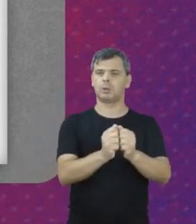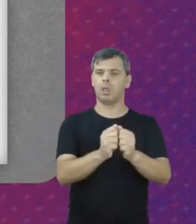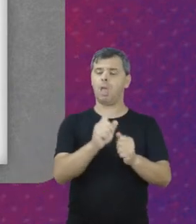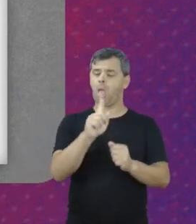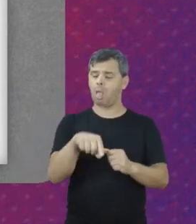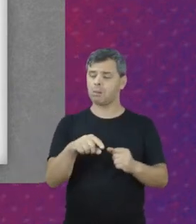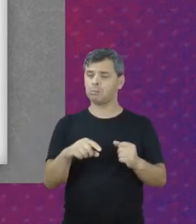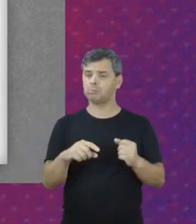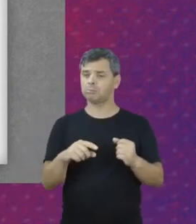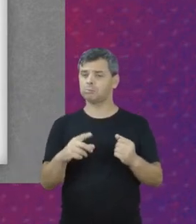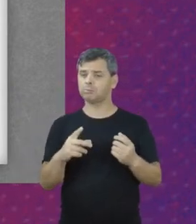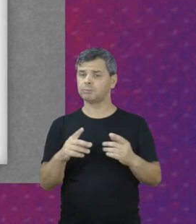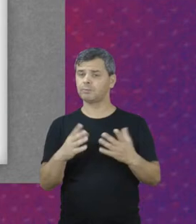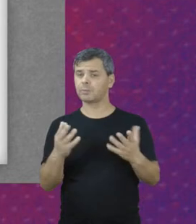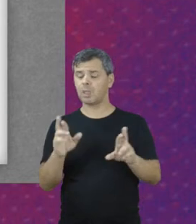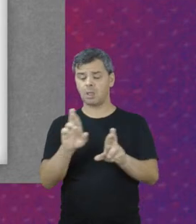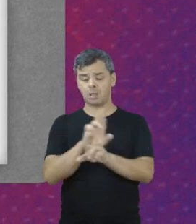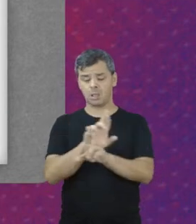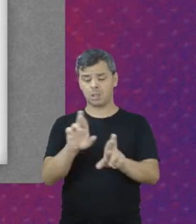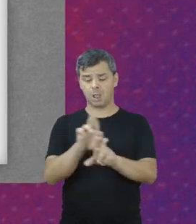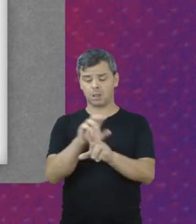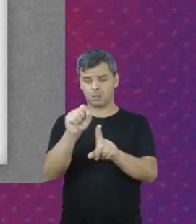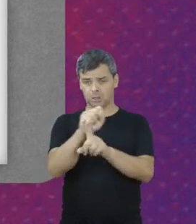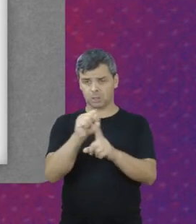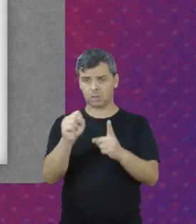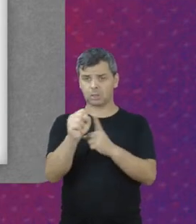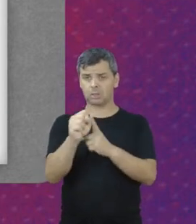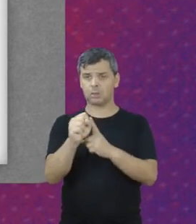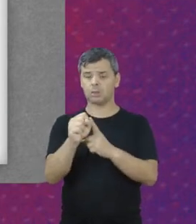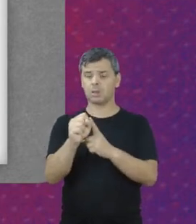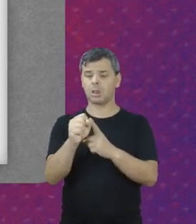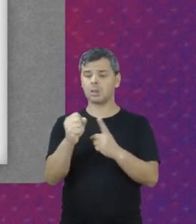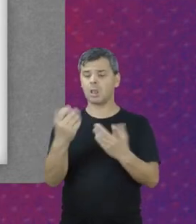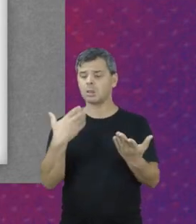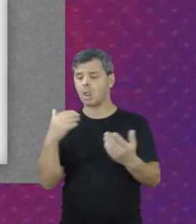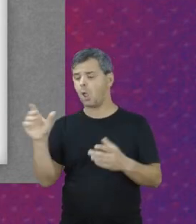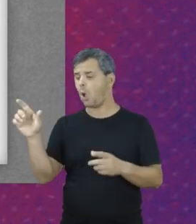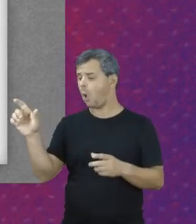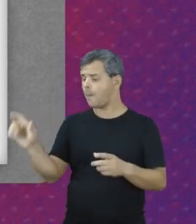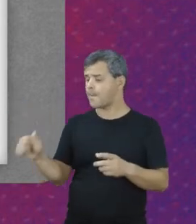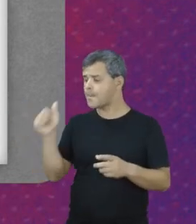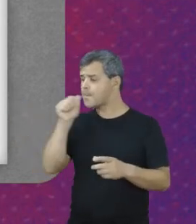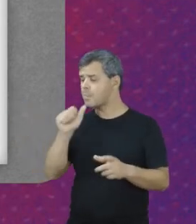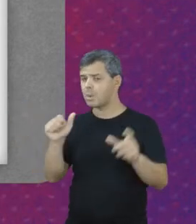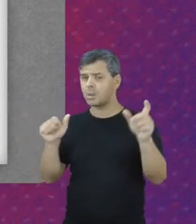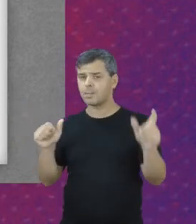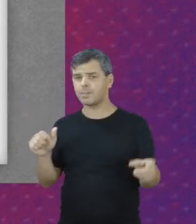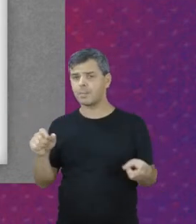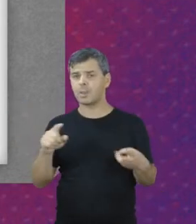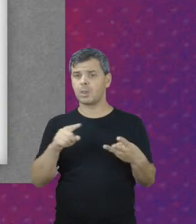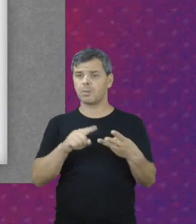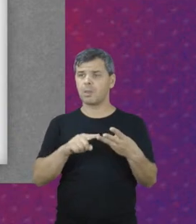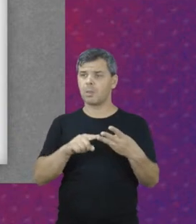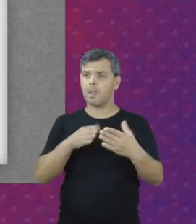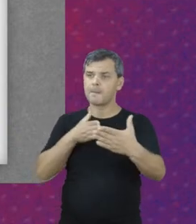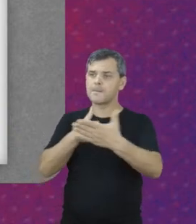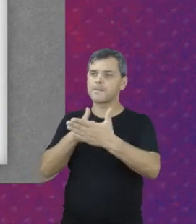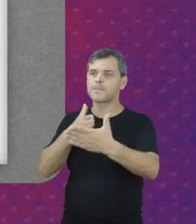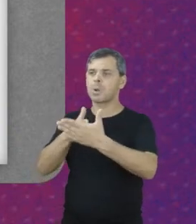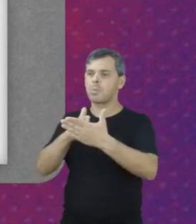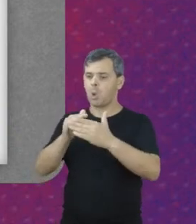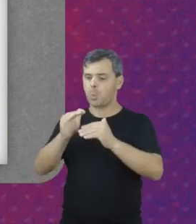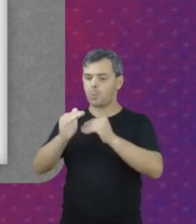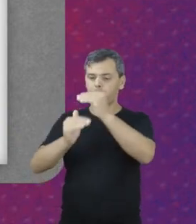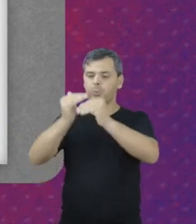muito nas relações sociais entre elas, né? A terceiro, colocar barreiras na ascensão profissional